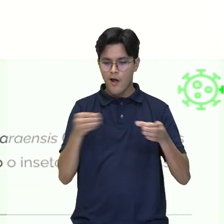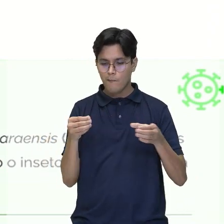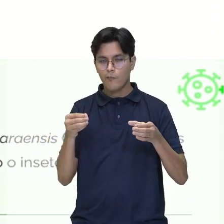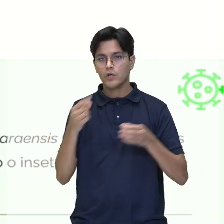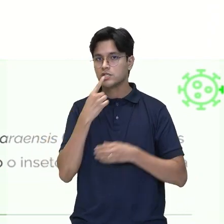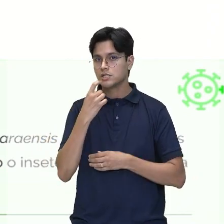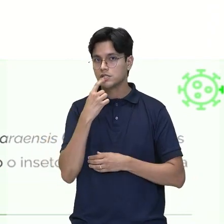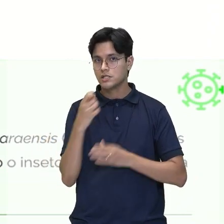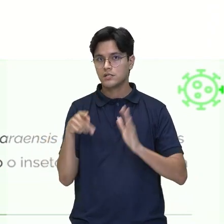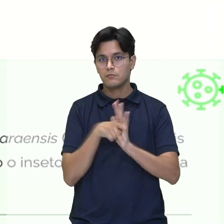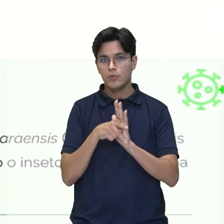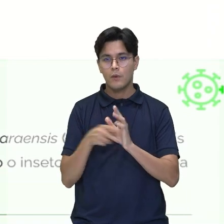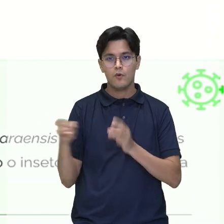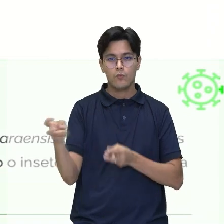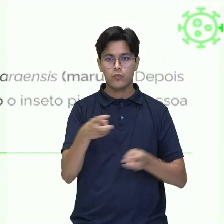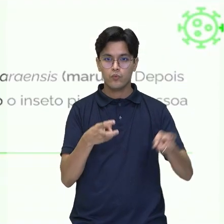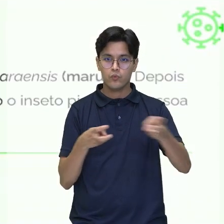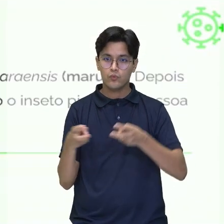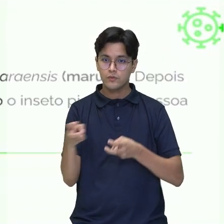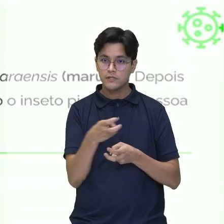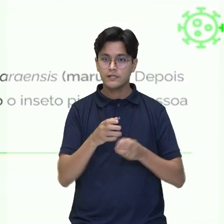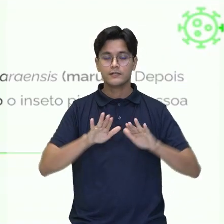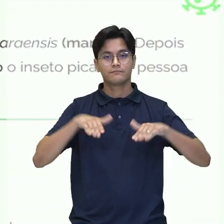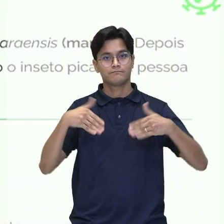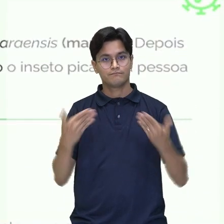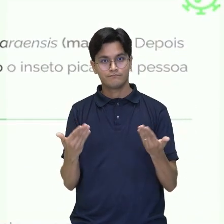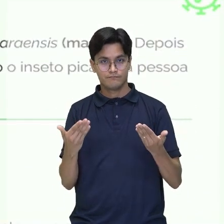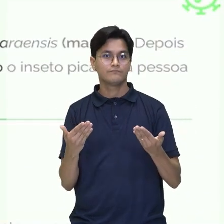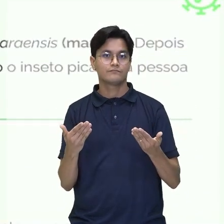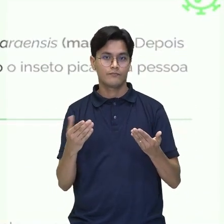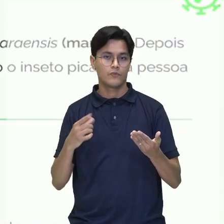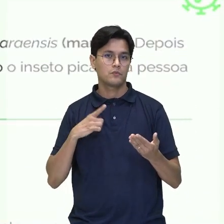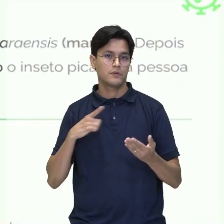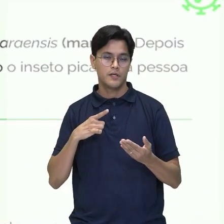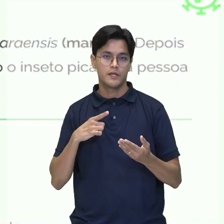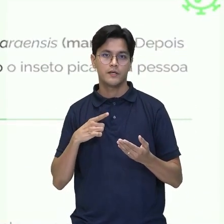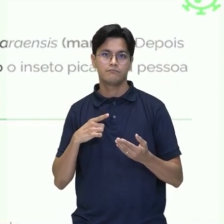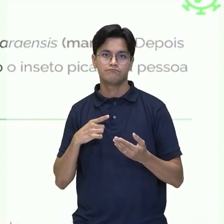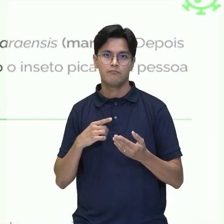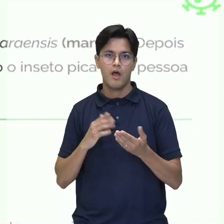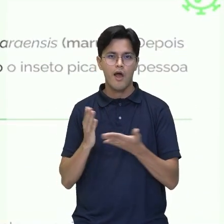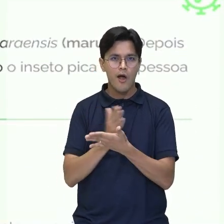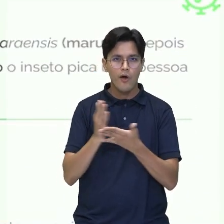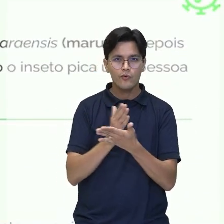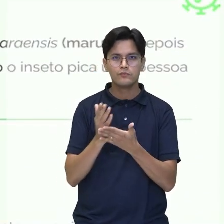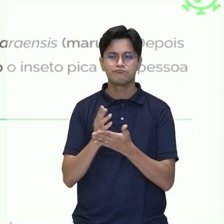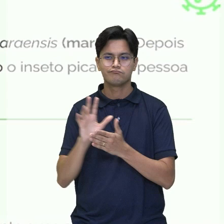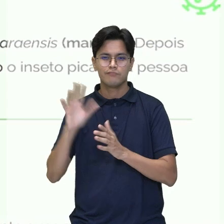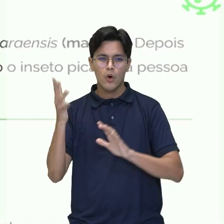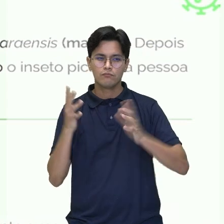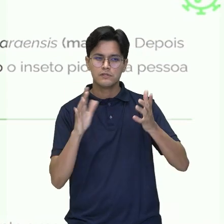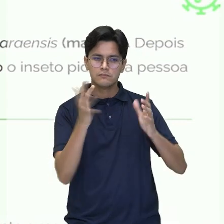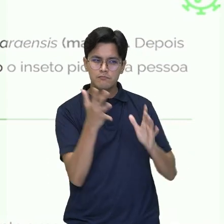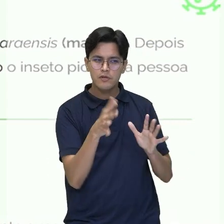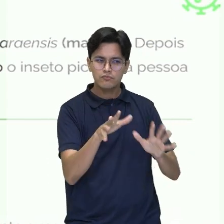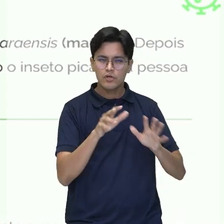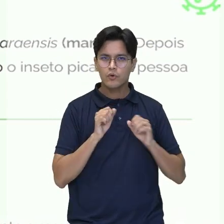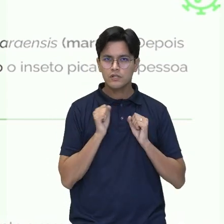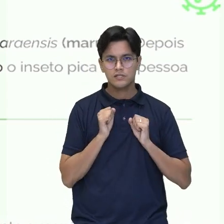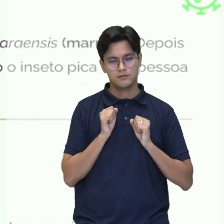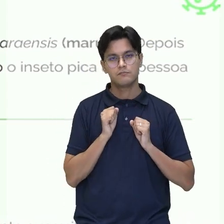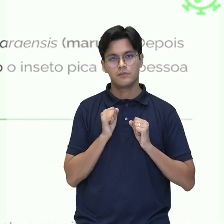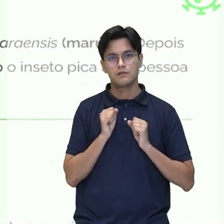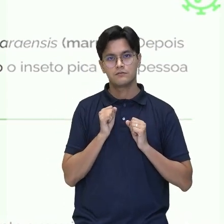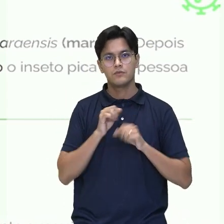construção da rodovia em Belém. Desde então, casos isolados e surtos foram relatados no Brasil, principalmente nos estados da